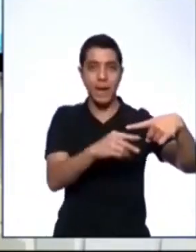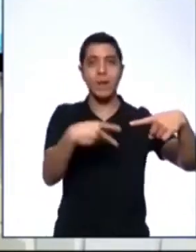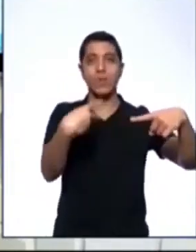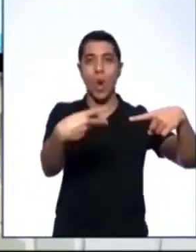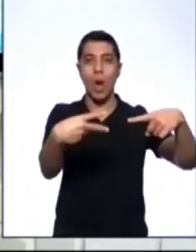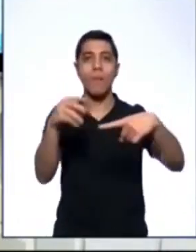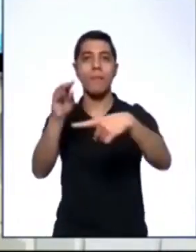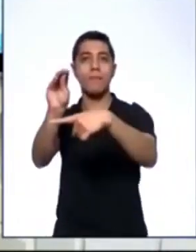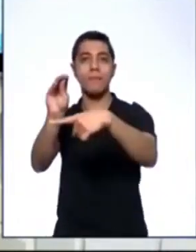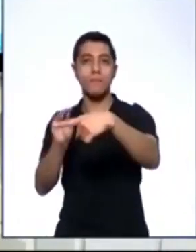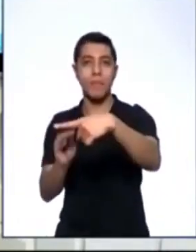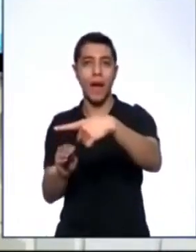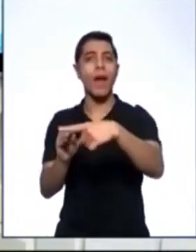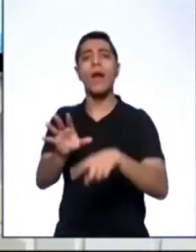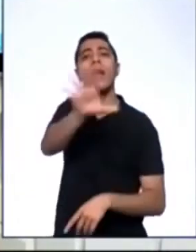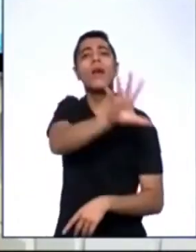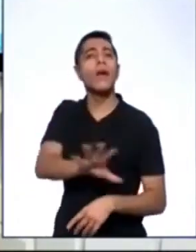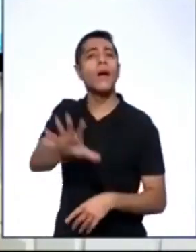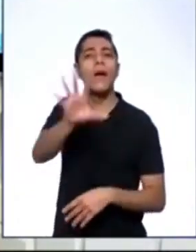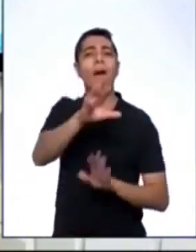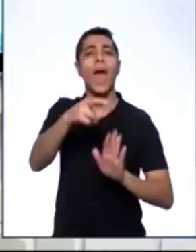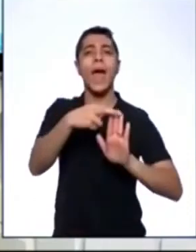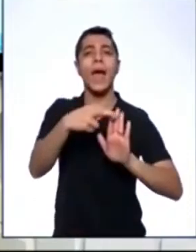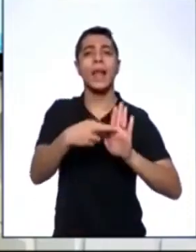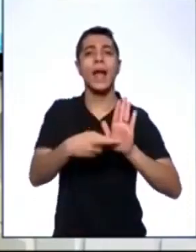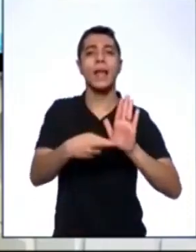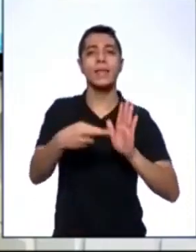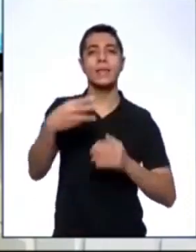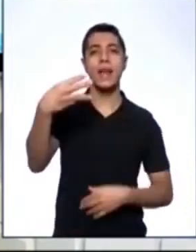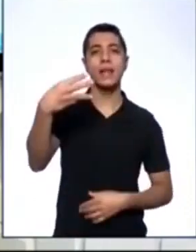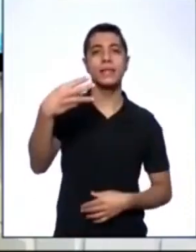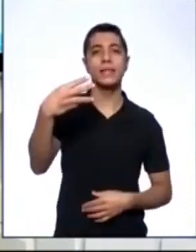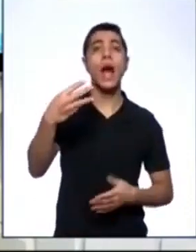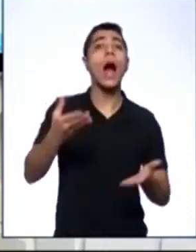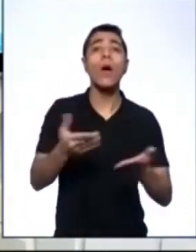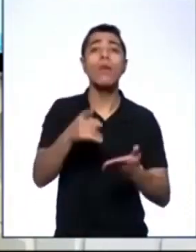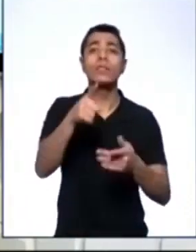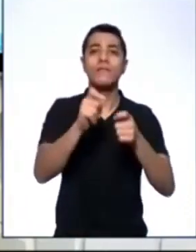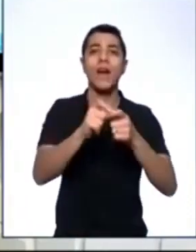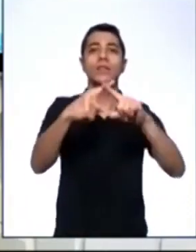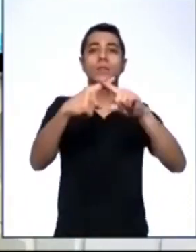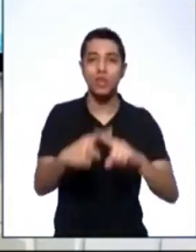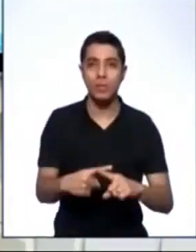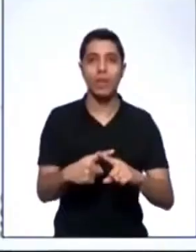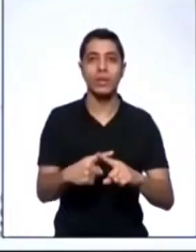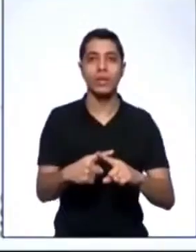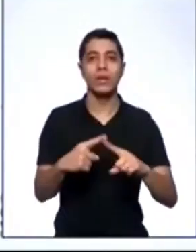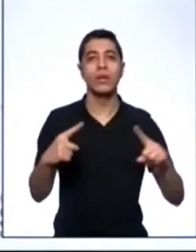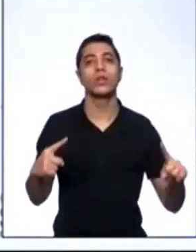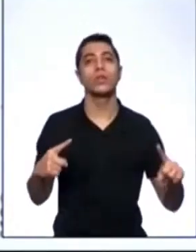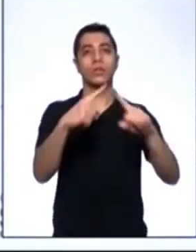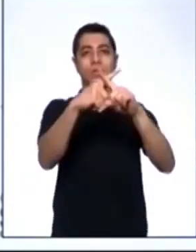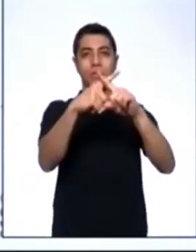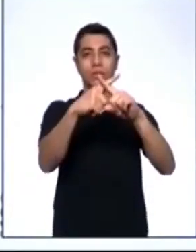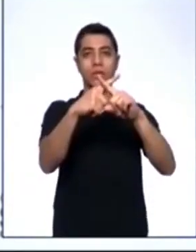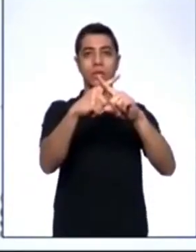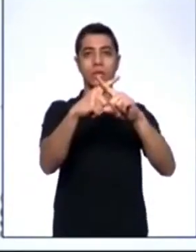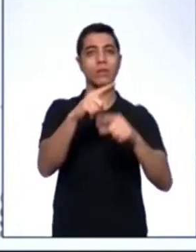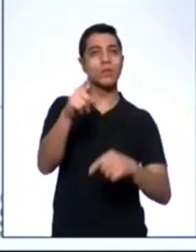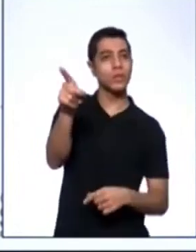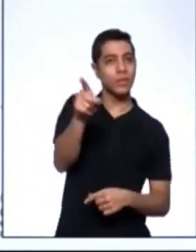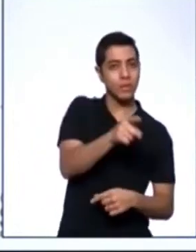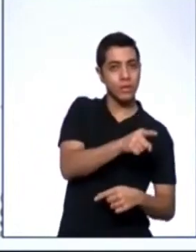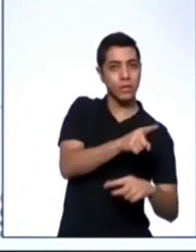e aí você muito ele tem um Crush o Ok faz outra aí Prof o